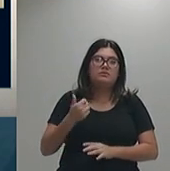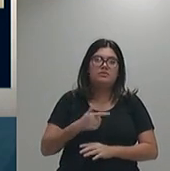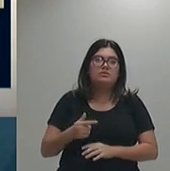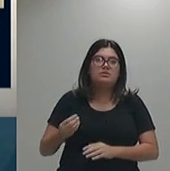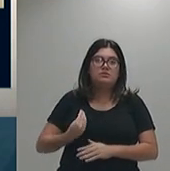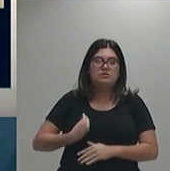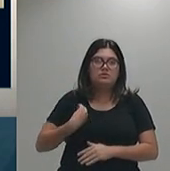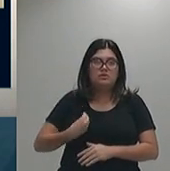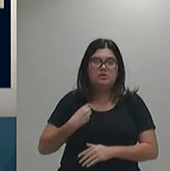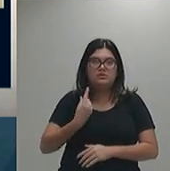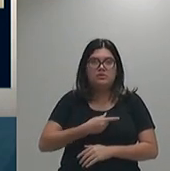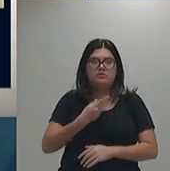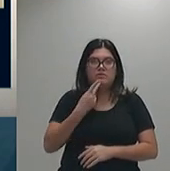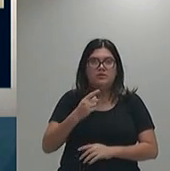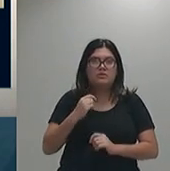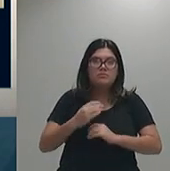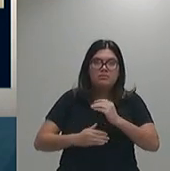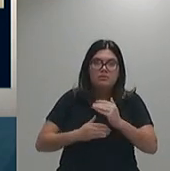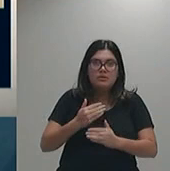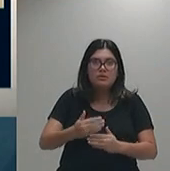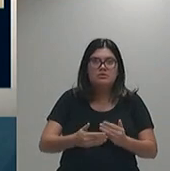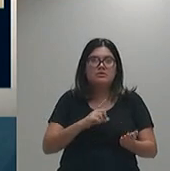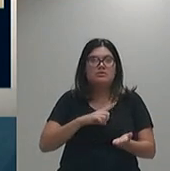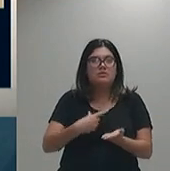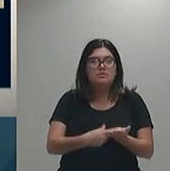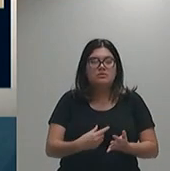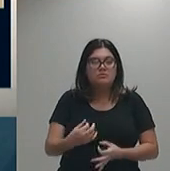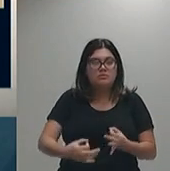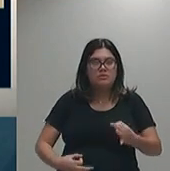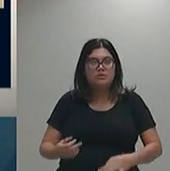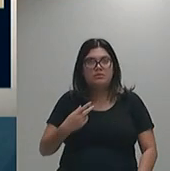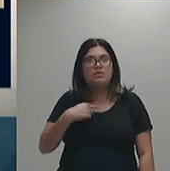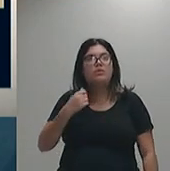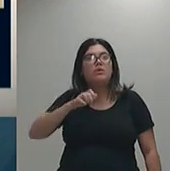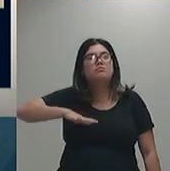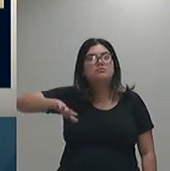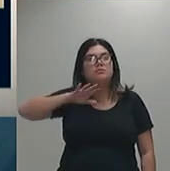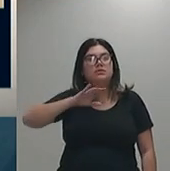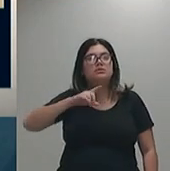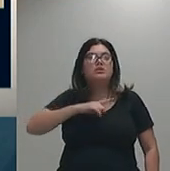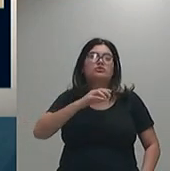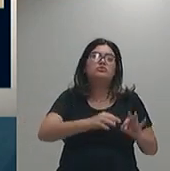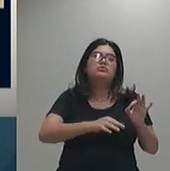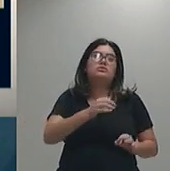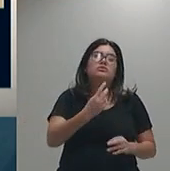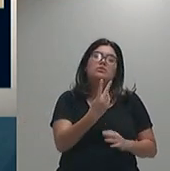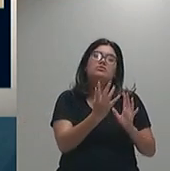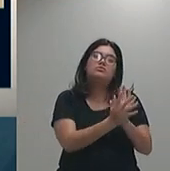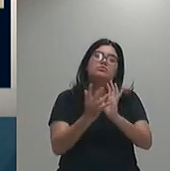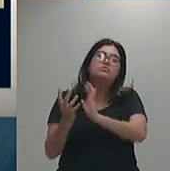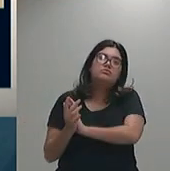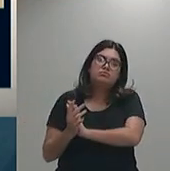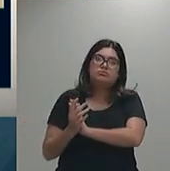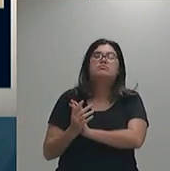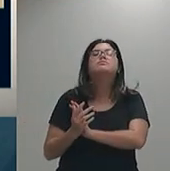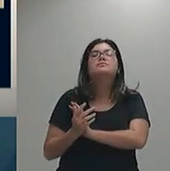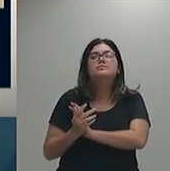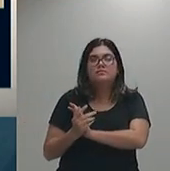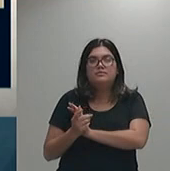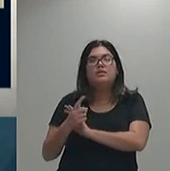procedimento arbitral do painel tal existem juízes dois grupos de juízo colegiado